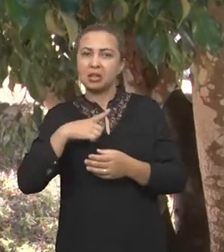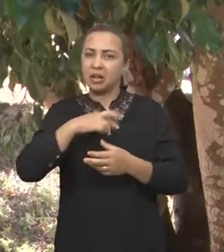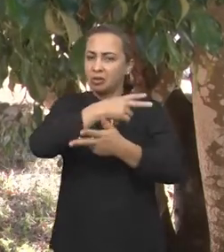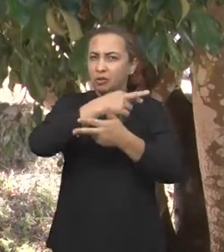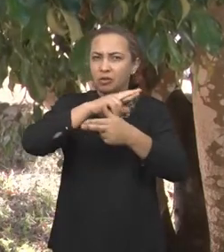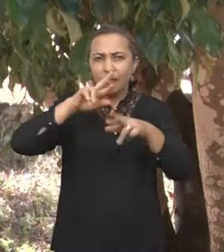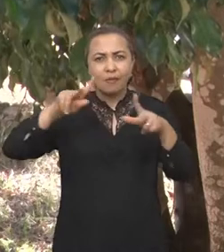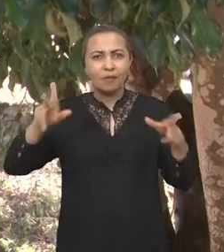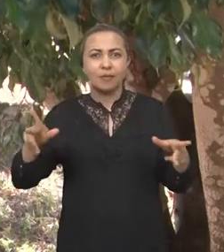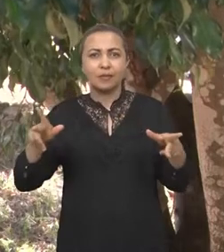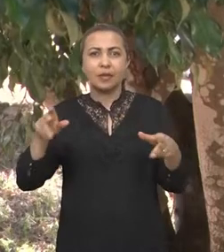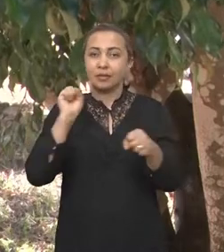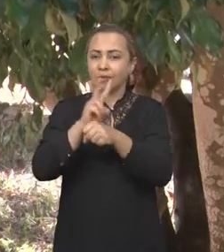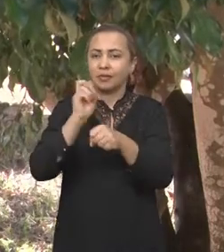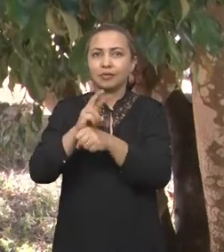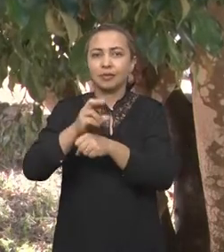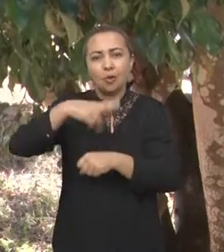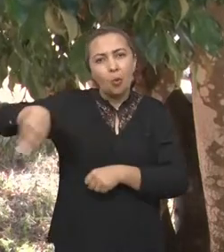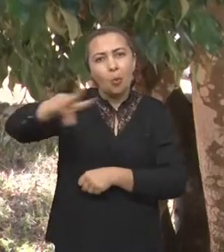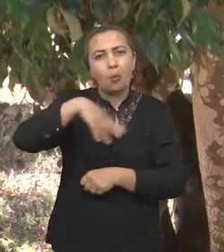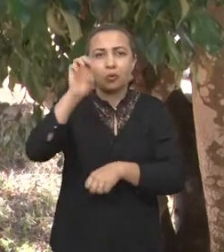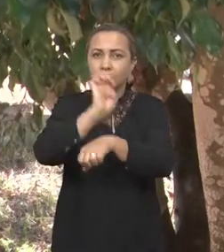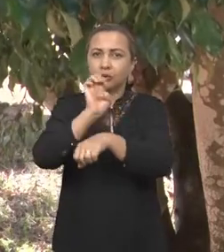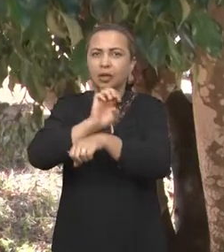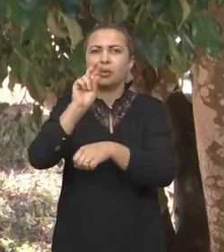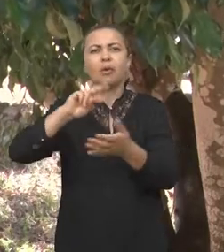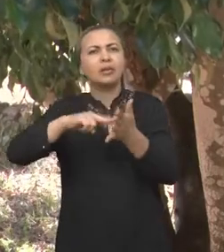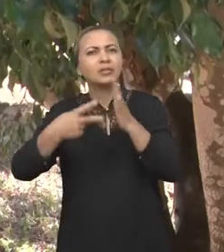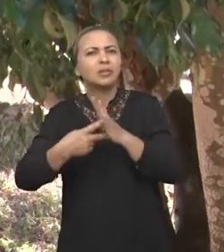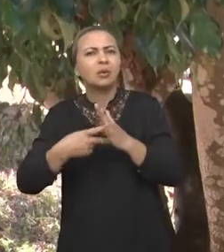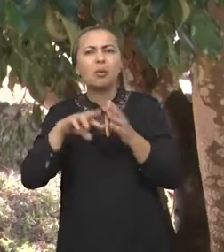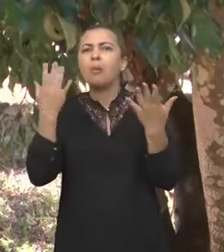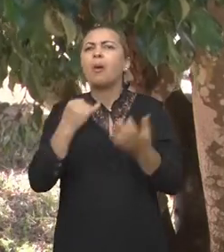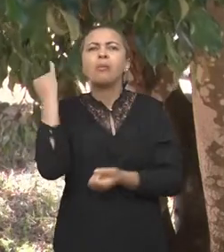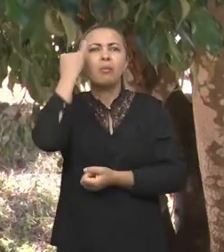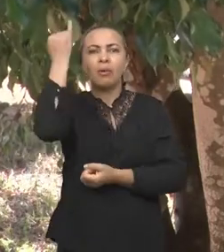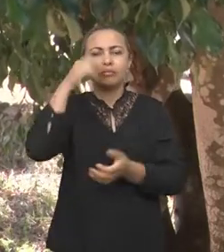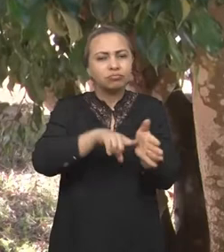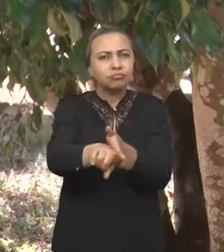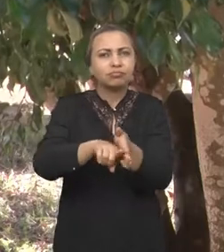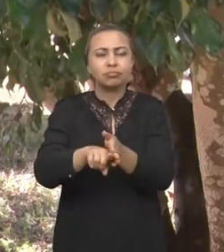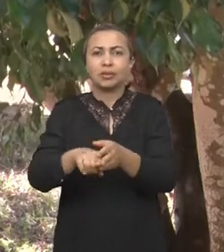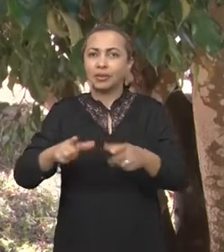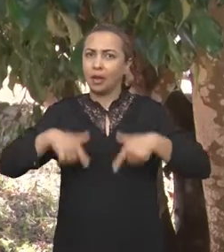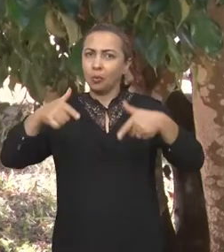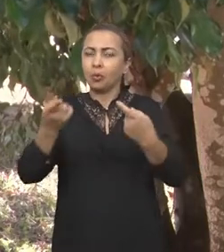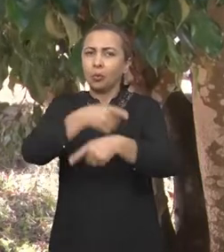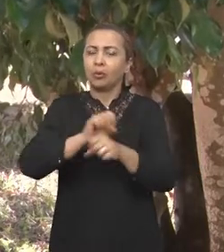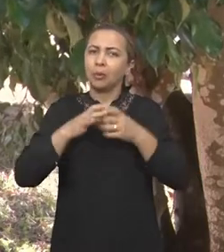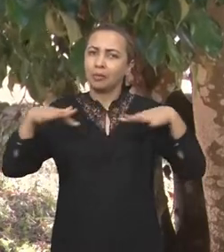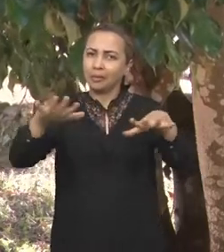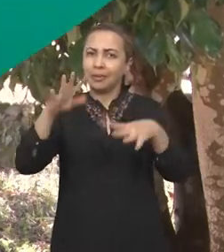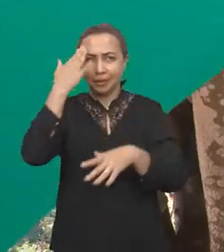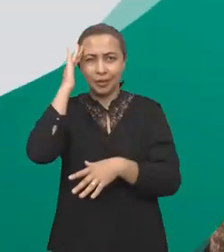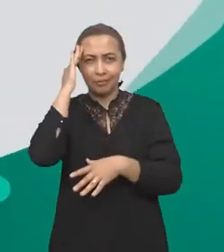tipos de cepa circulando no estado. E o que isso significa? Qual a importância dessa pesquisa no combate à pandemia? Vamos